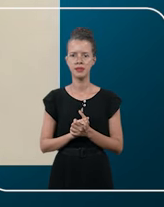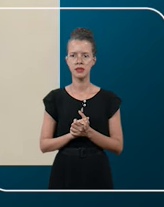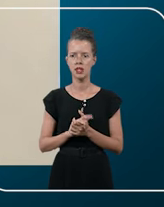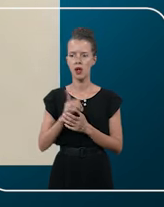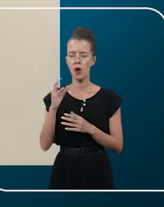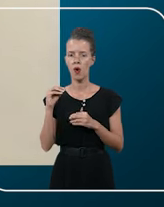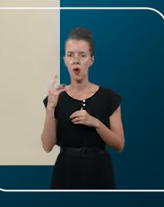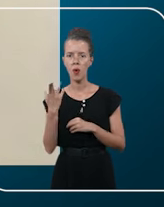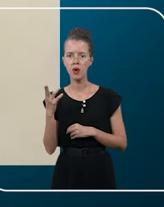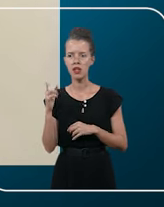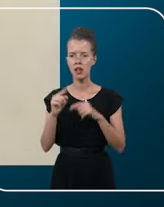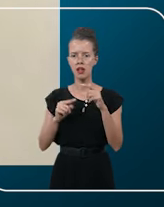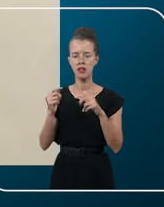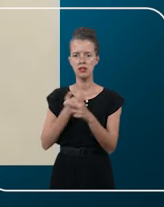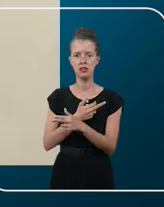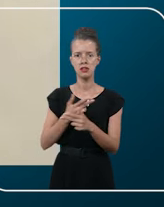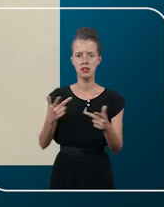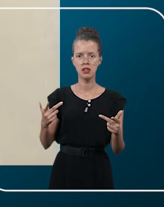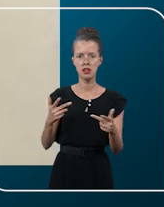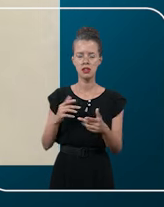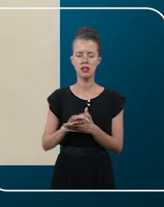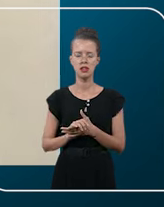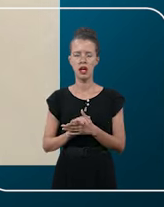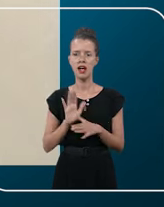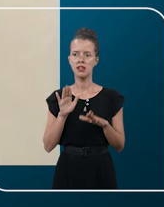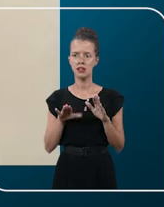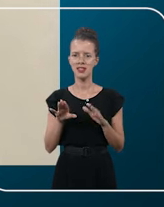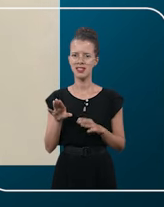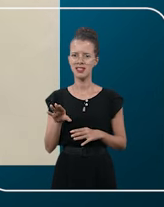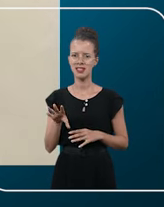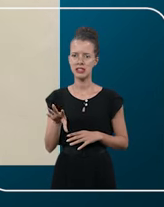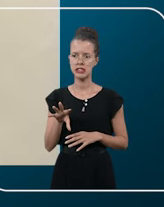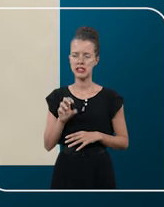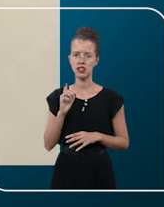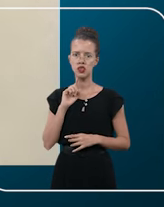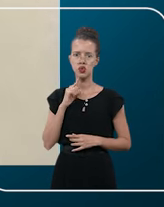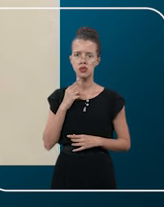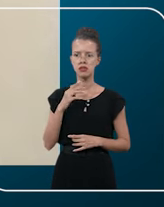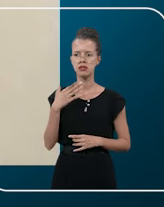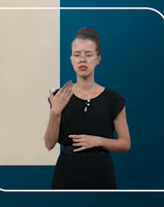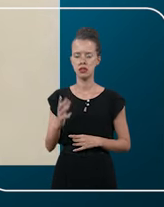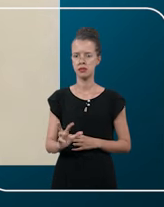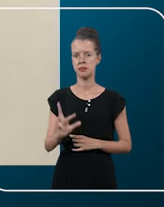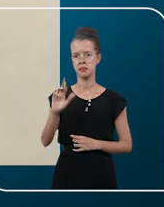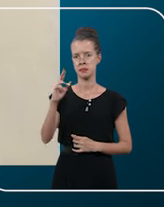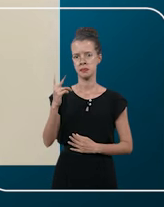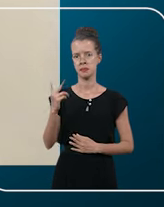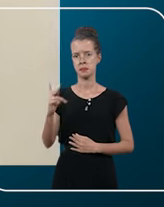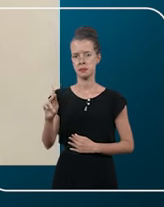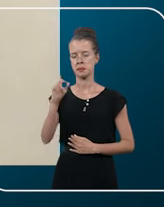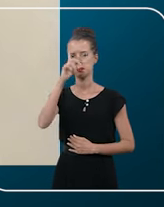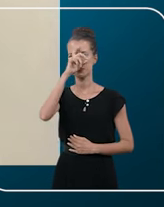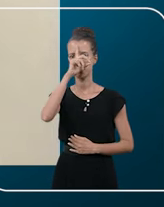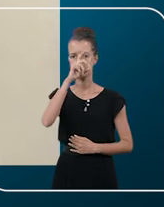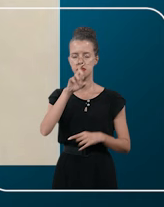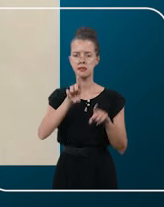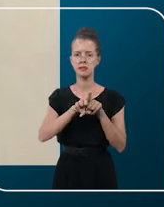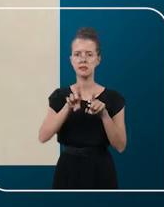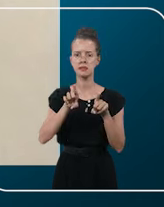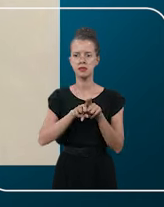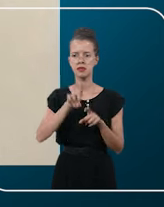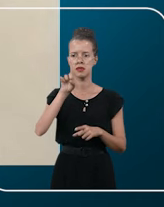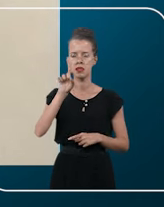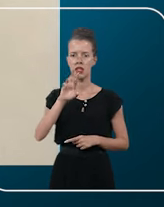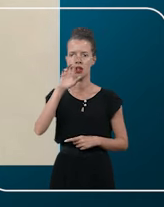de algum insumo. Então a responsabilidade é do hospital e é considerada também uma responsabilidade objetiva.